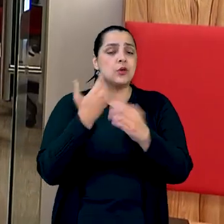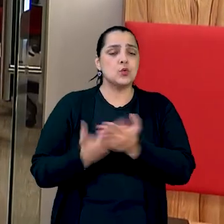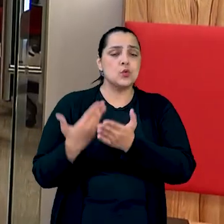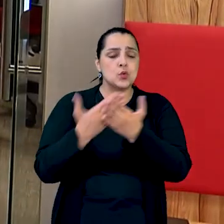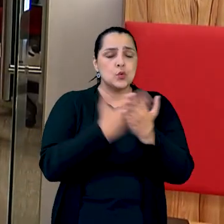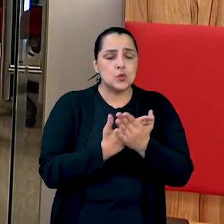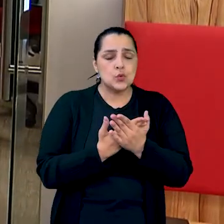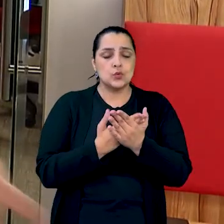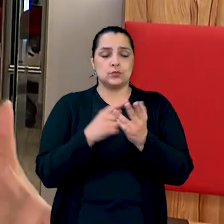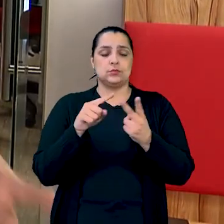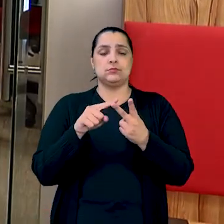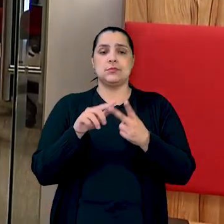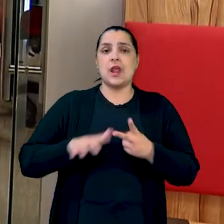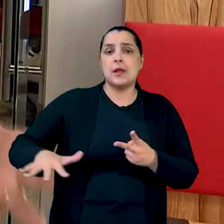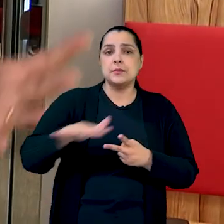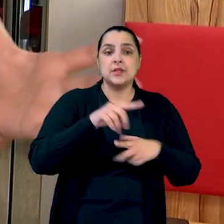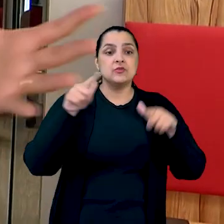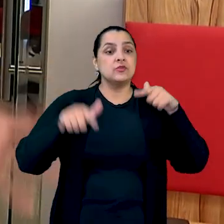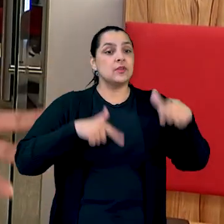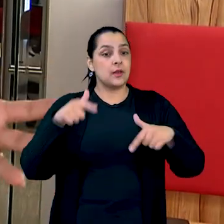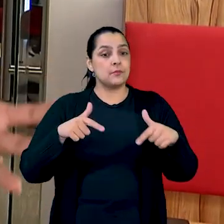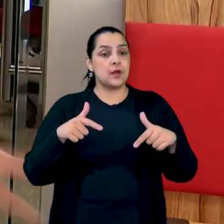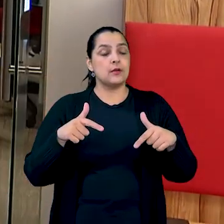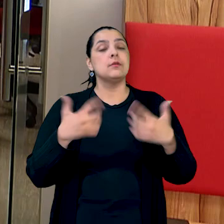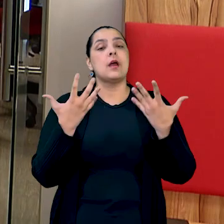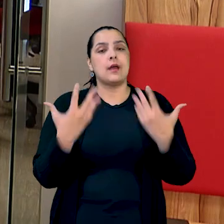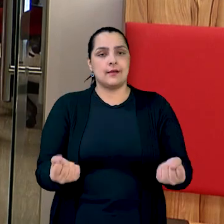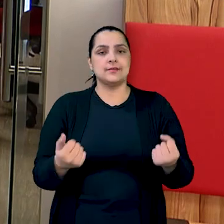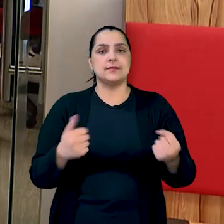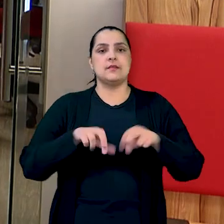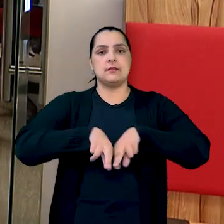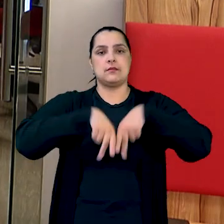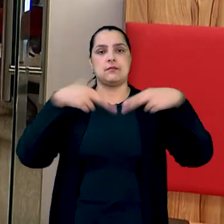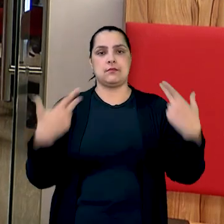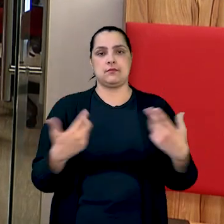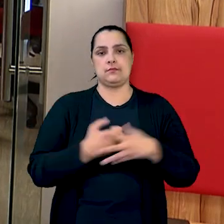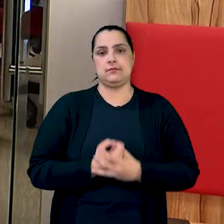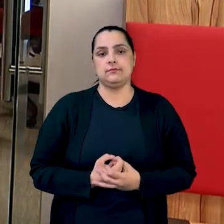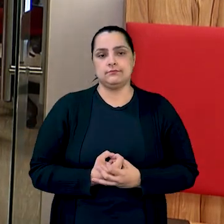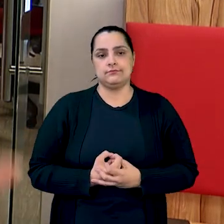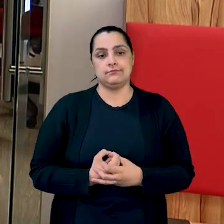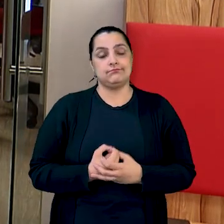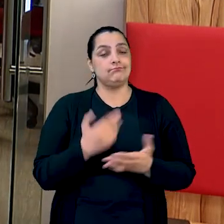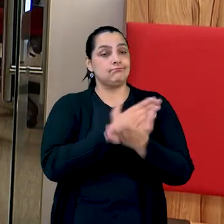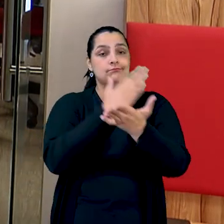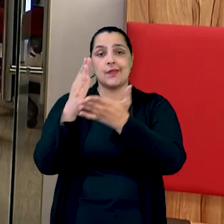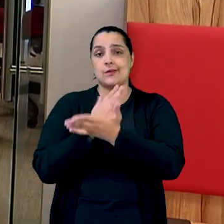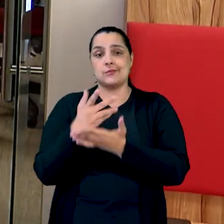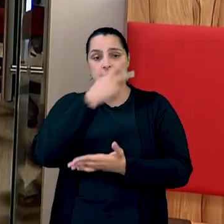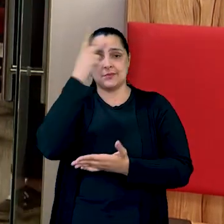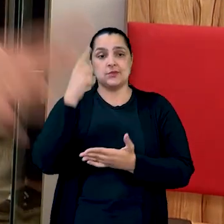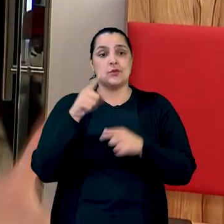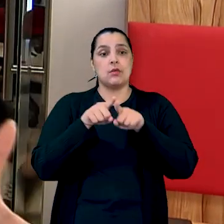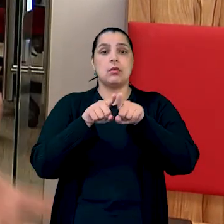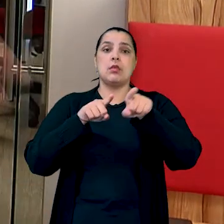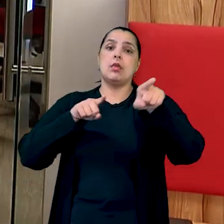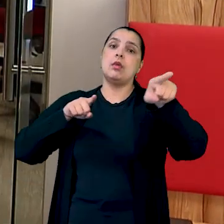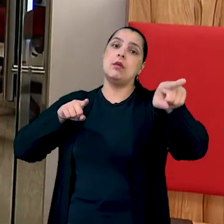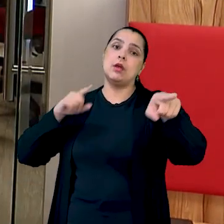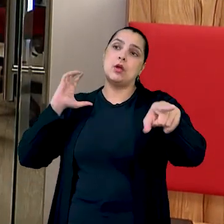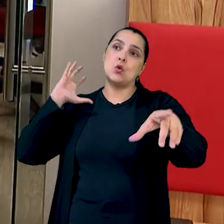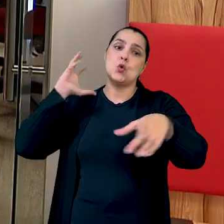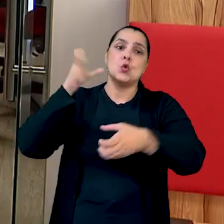anos de estudos e também um ambiente de trabalho que abrace a diversidade. Para algumas pessoas esse caminho é mais